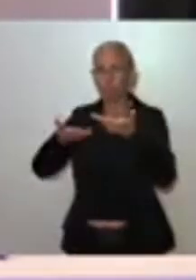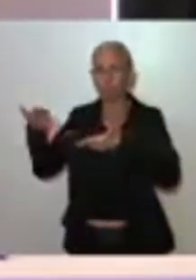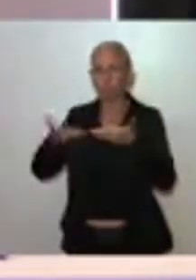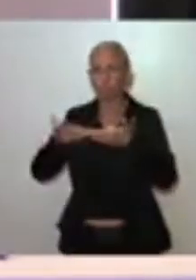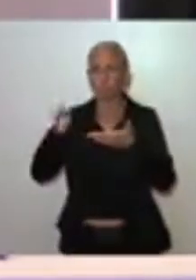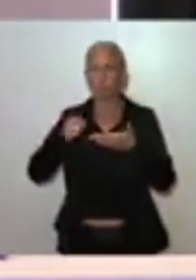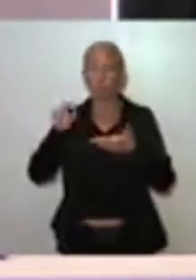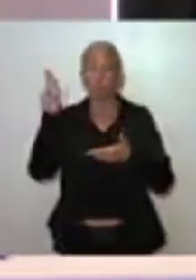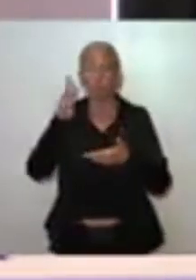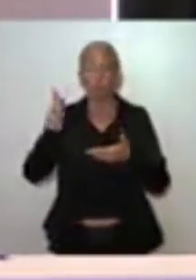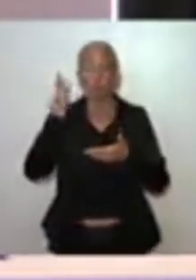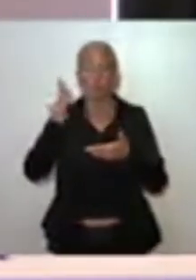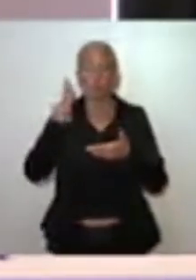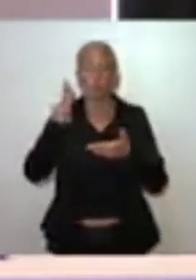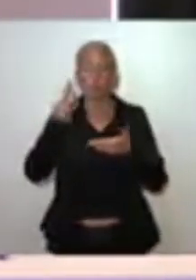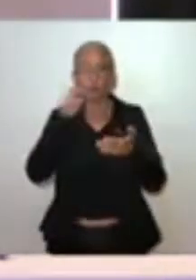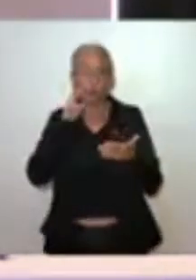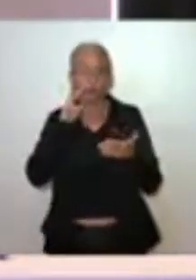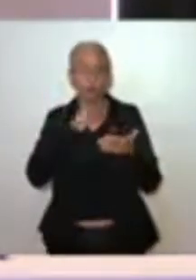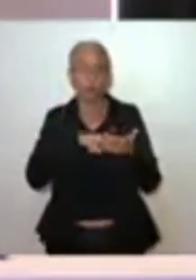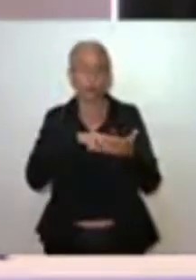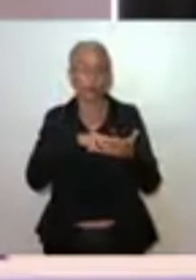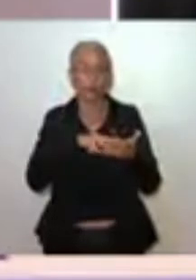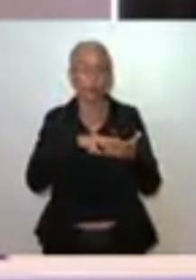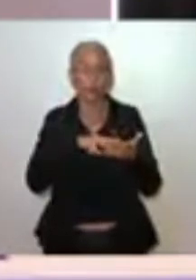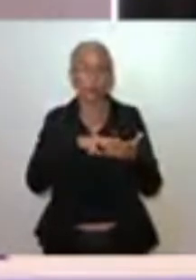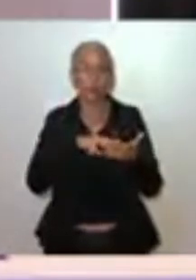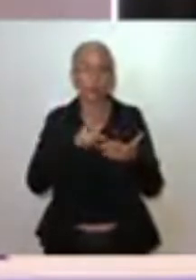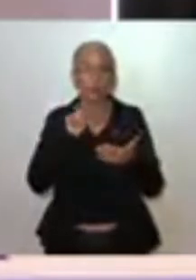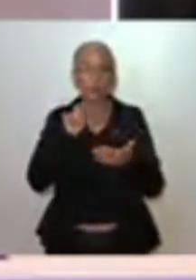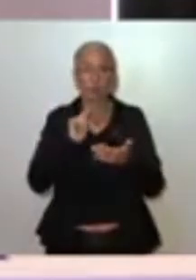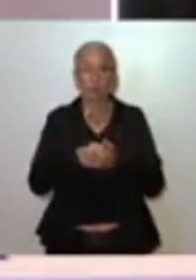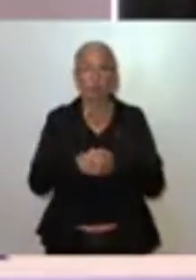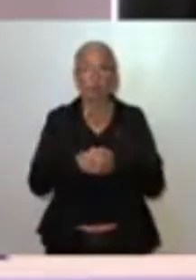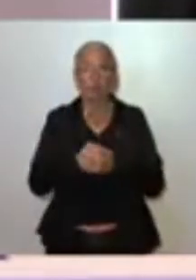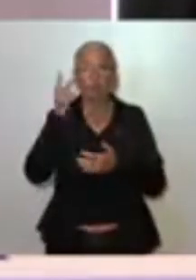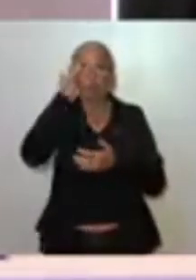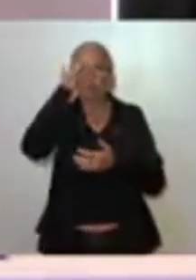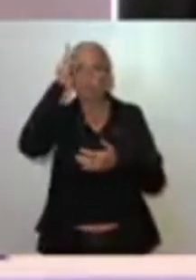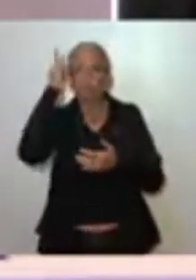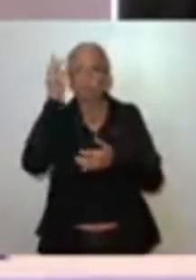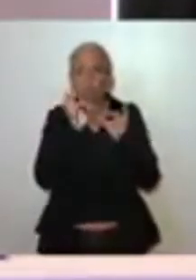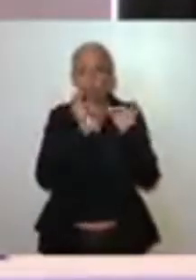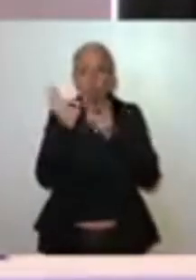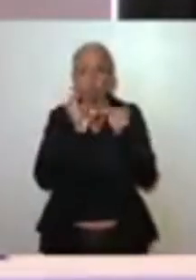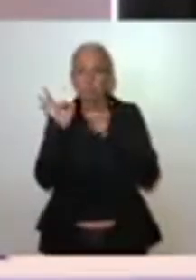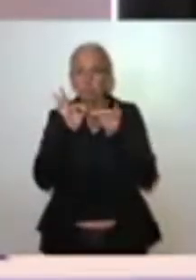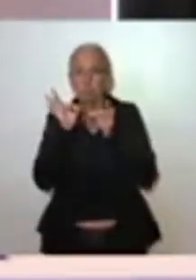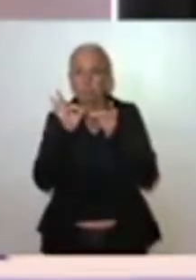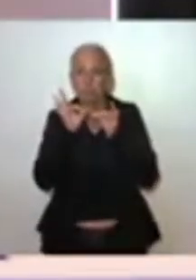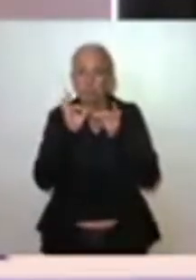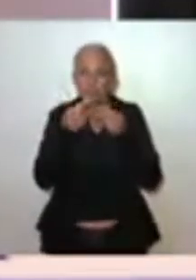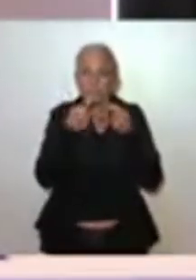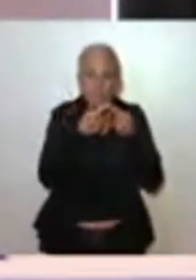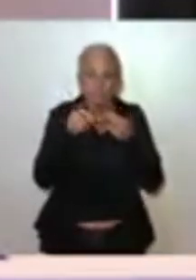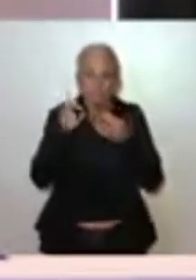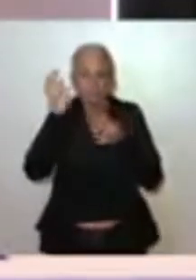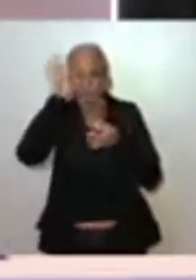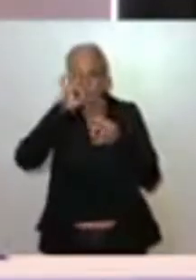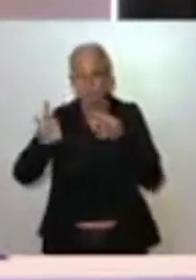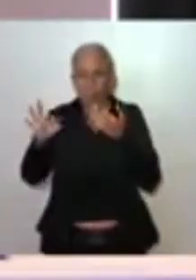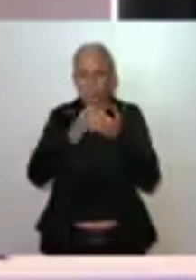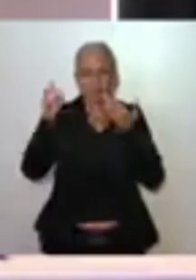e quem se inscreva para atacar o sistema Oi e aí as pessoas fazem planos de ataque e nunca